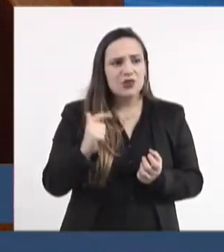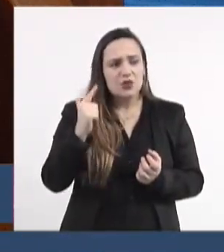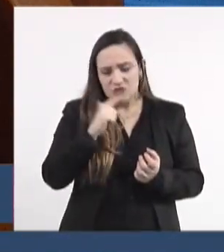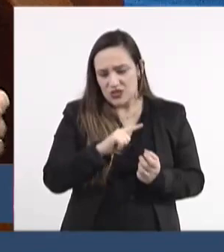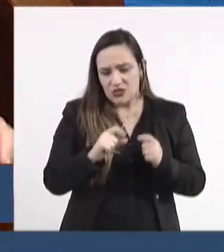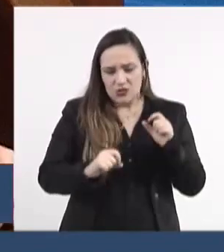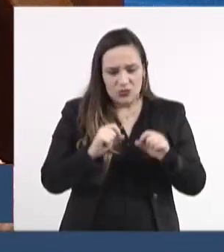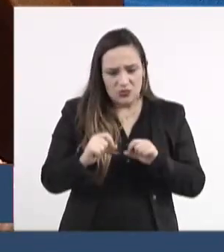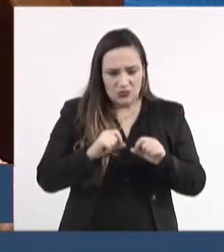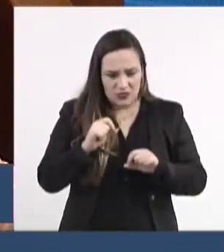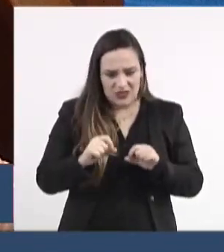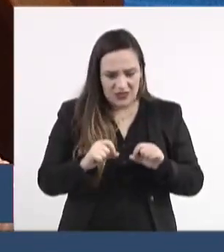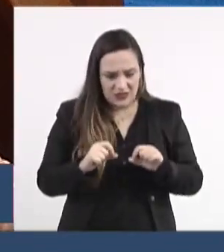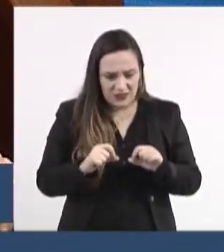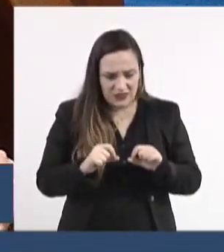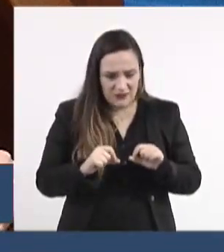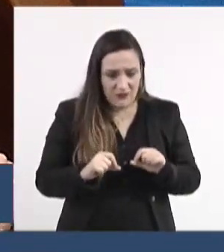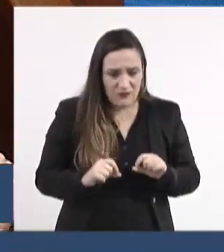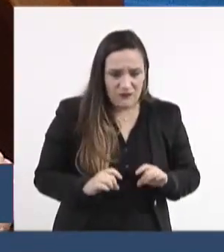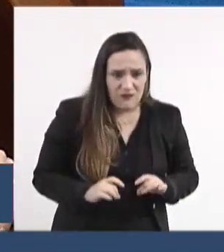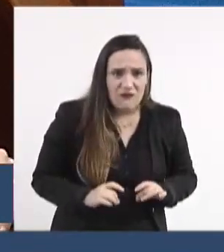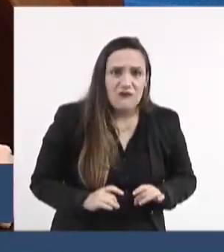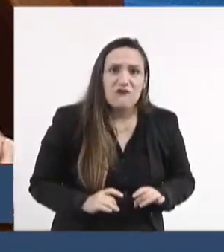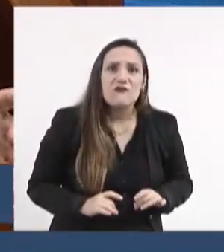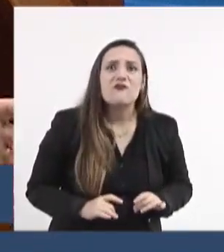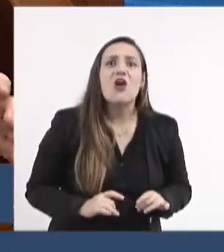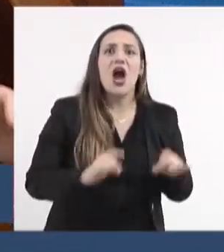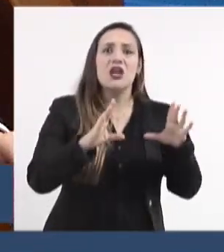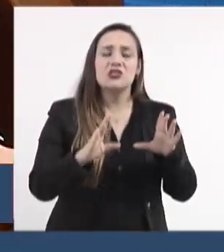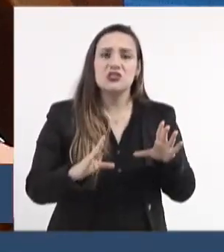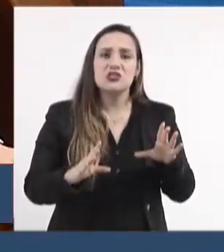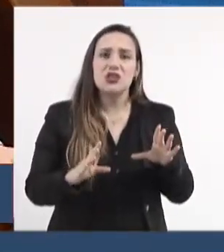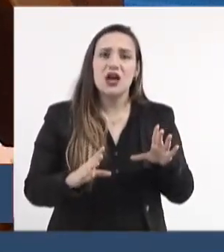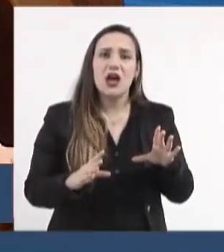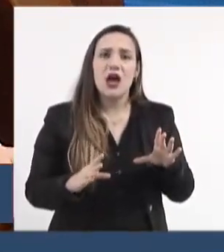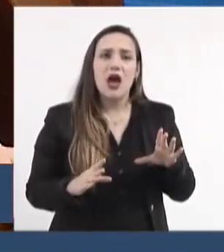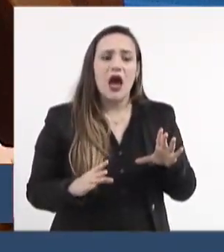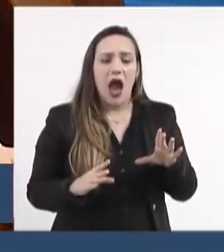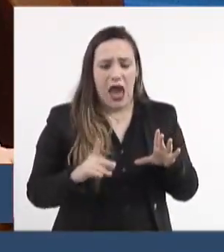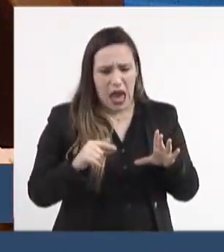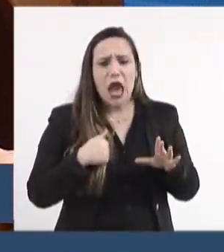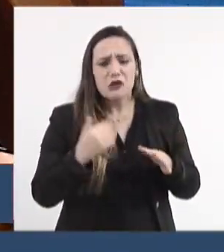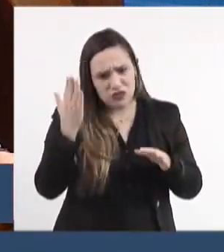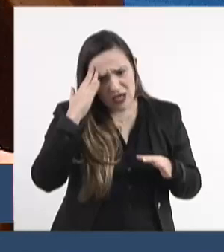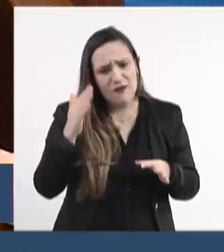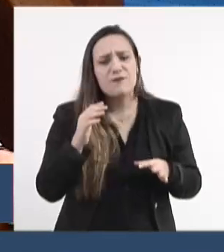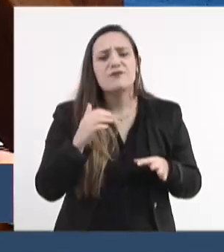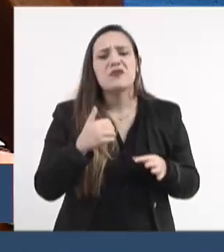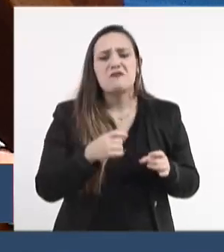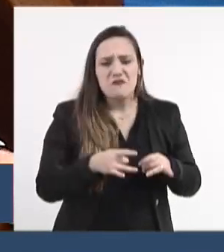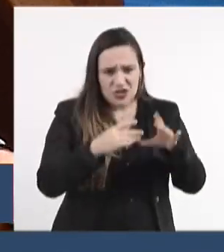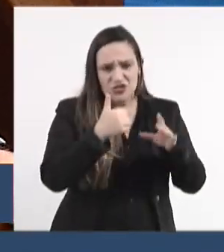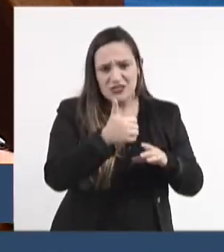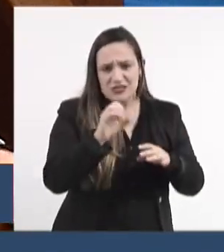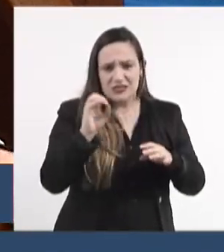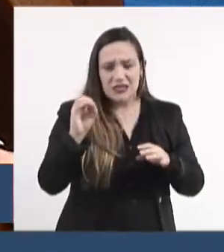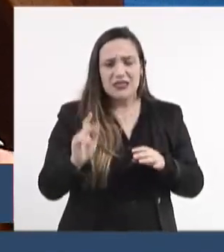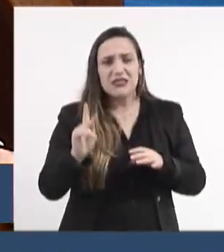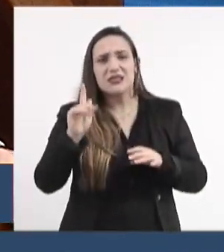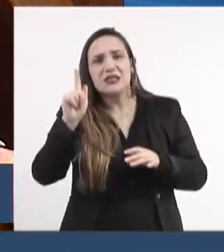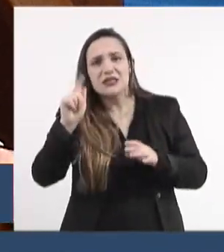porque excede a demanda por abóbora. Então, o grande